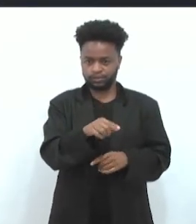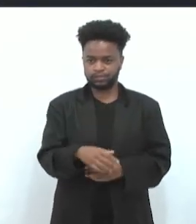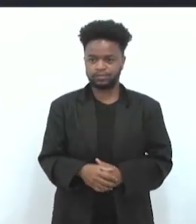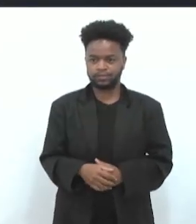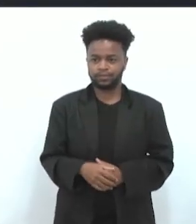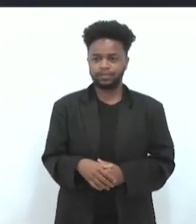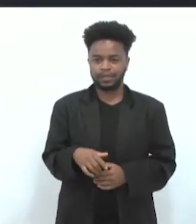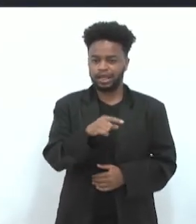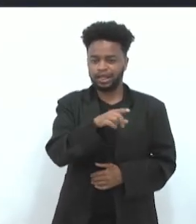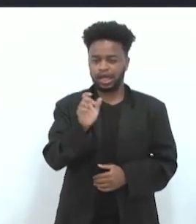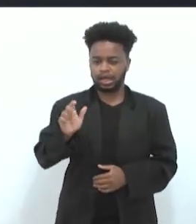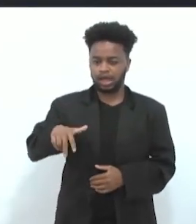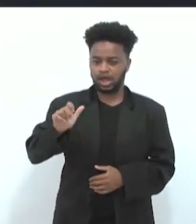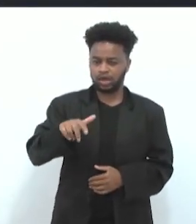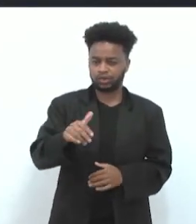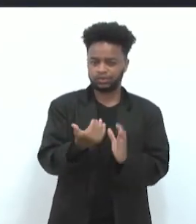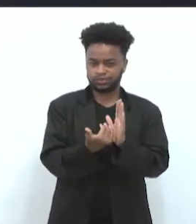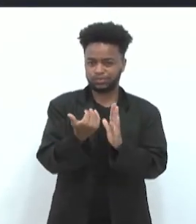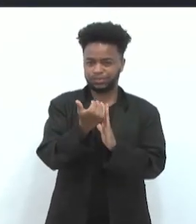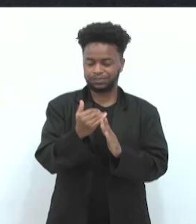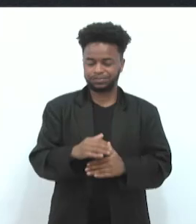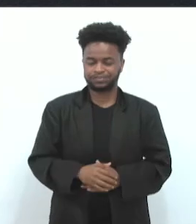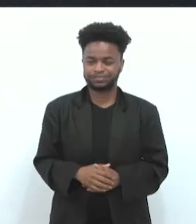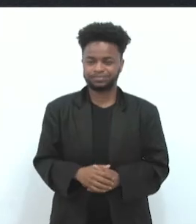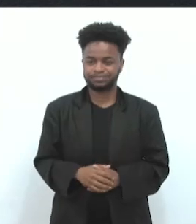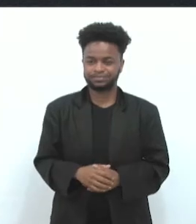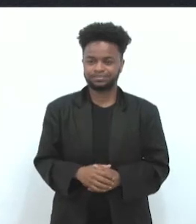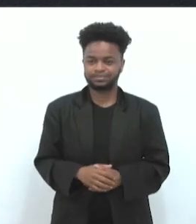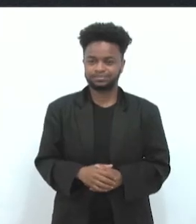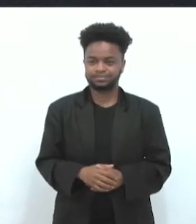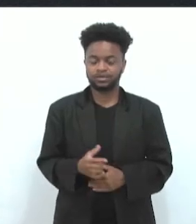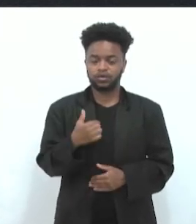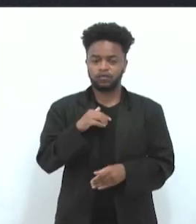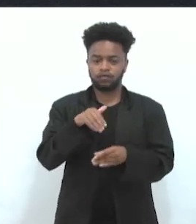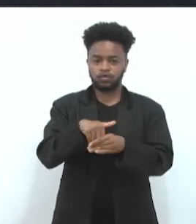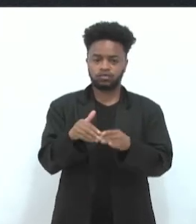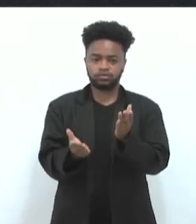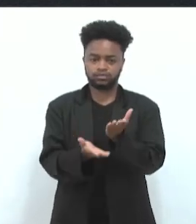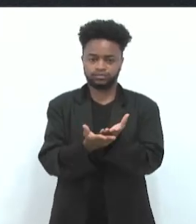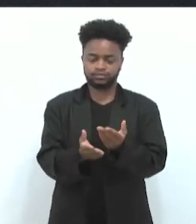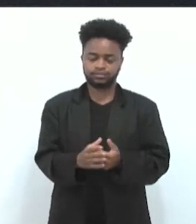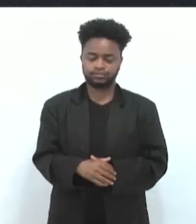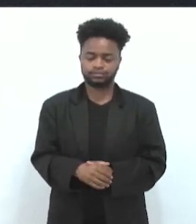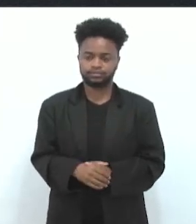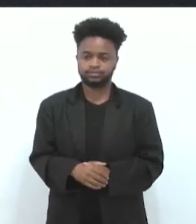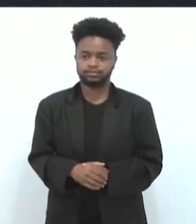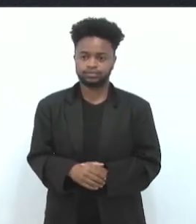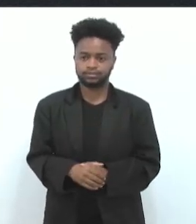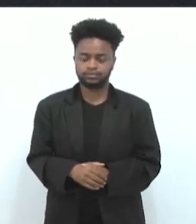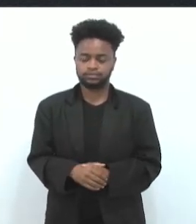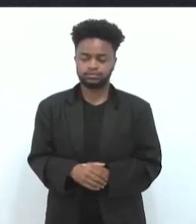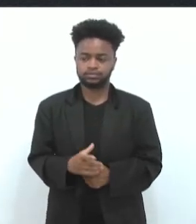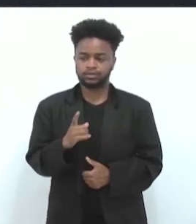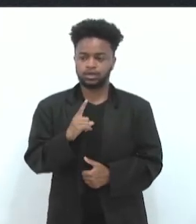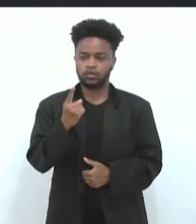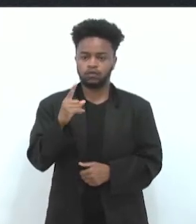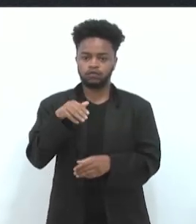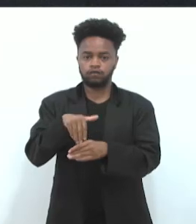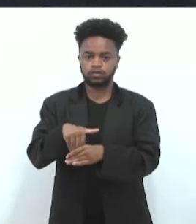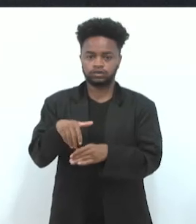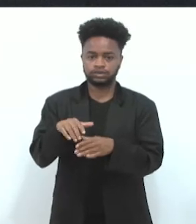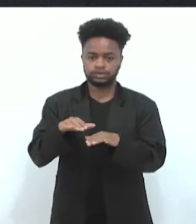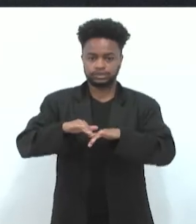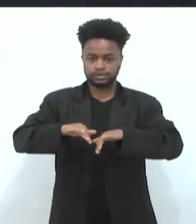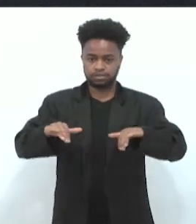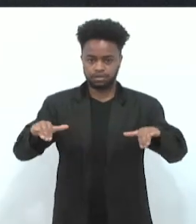na campanha, né? Ficou Caminhou problema nos pés. Mas tem um voto pela anexação, né? Isso. Tem. Tem um voto em separado da deputada Célia